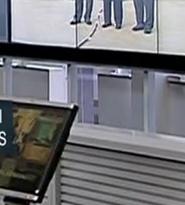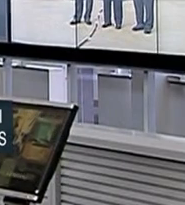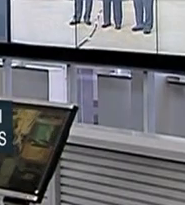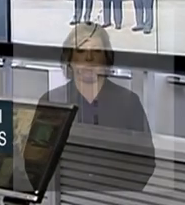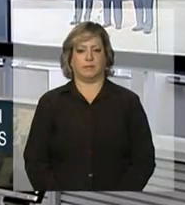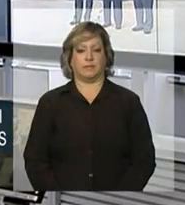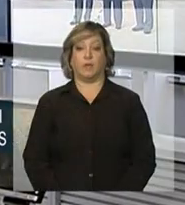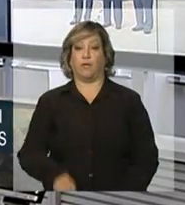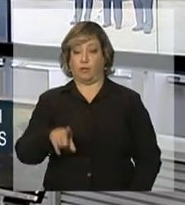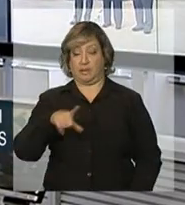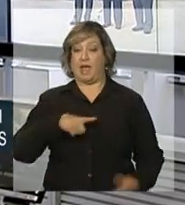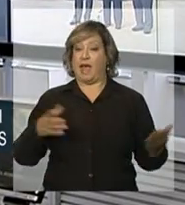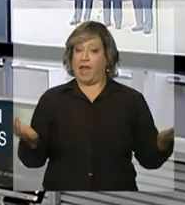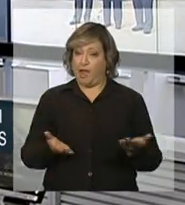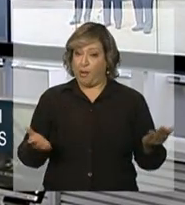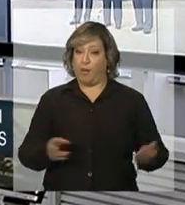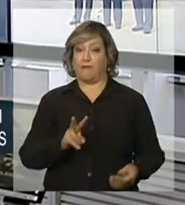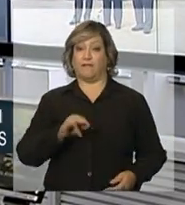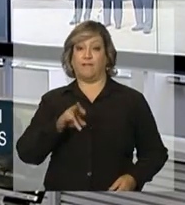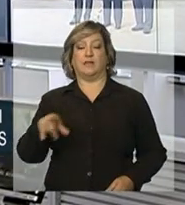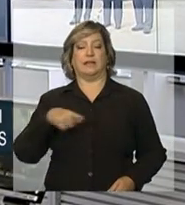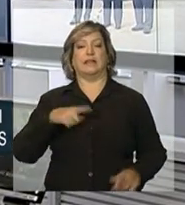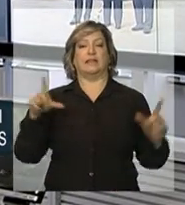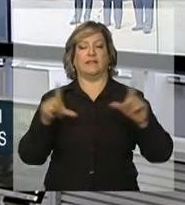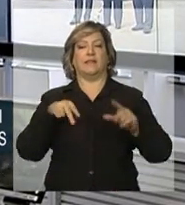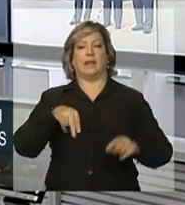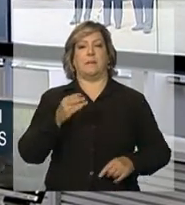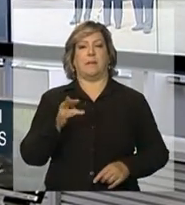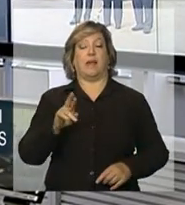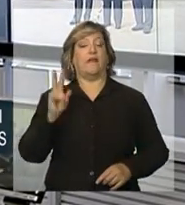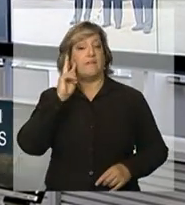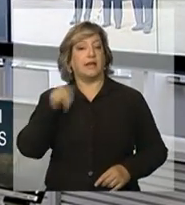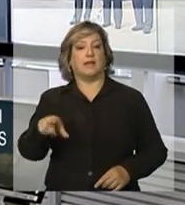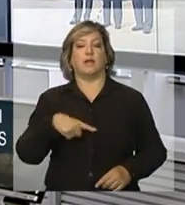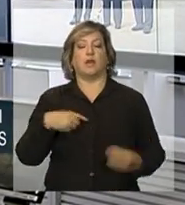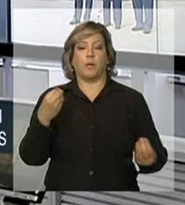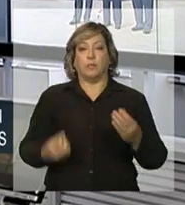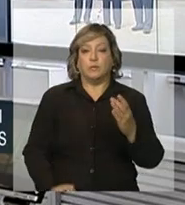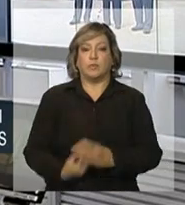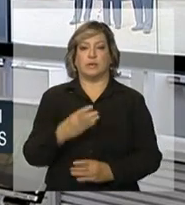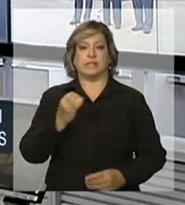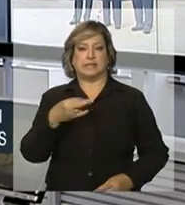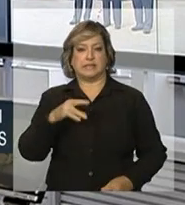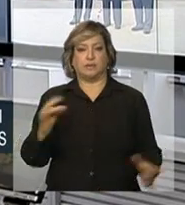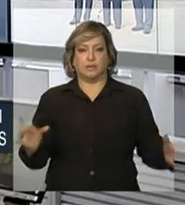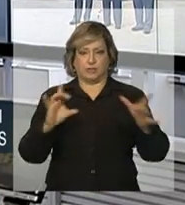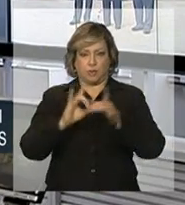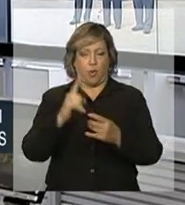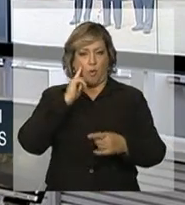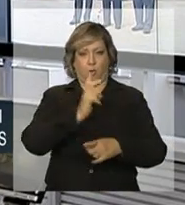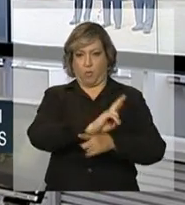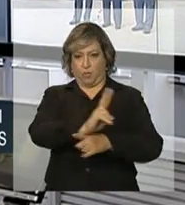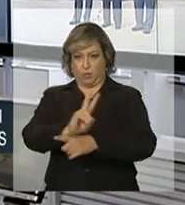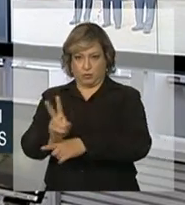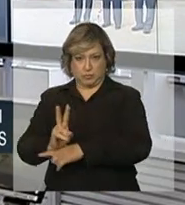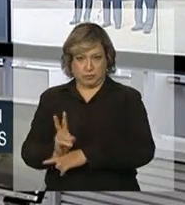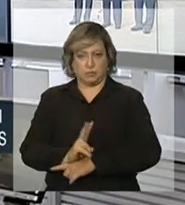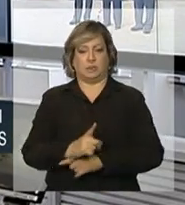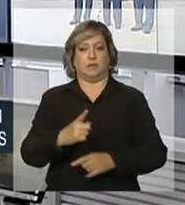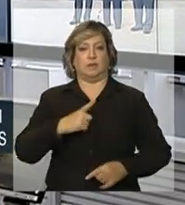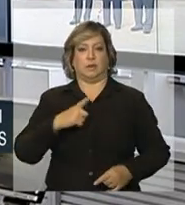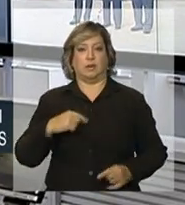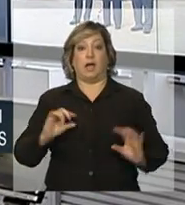Você está ao vivo na TV NBR e acompanha a inauguração do Centro Integrado de Comando e Controle de